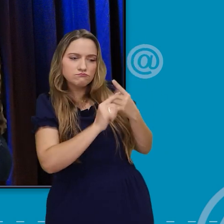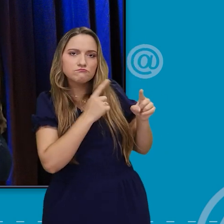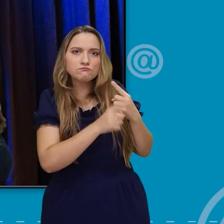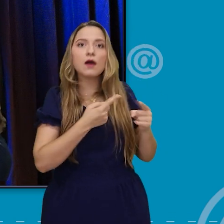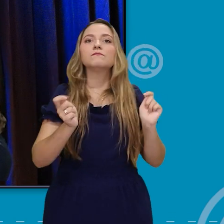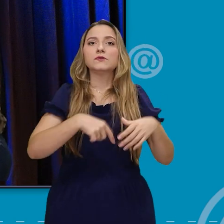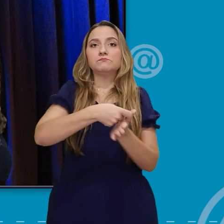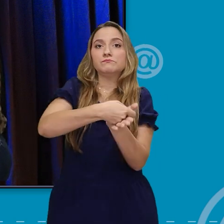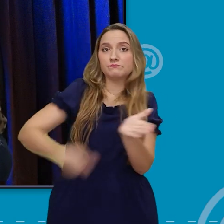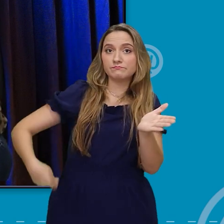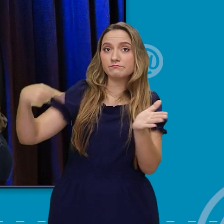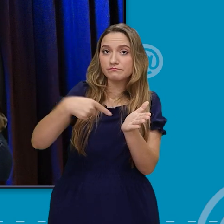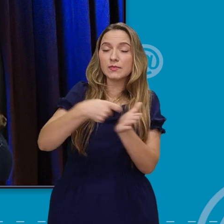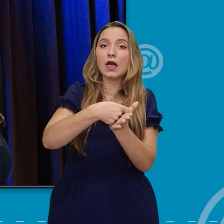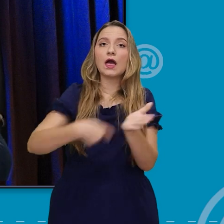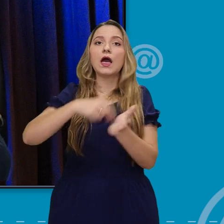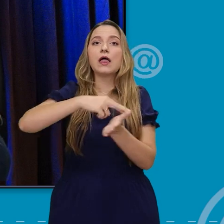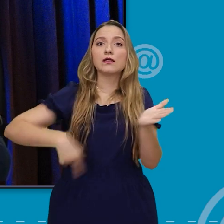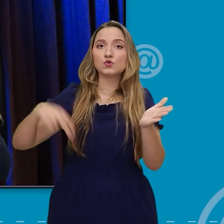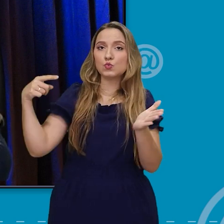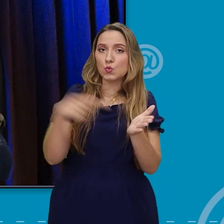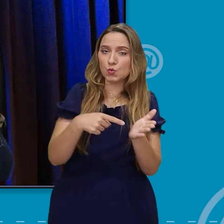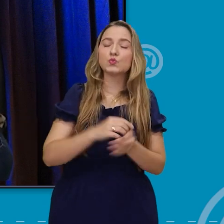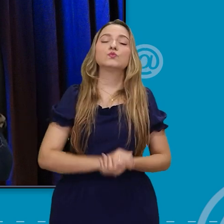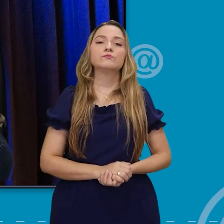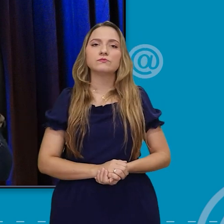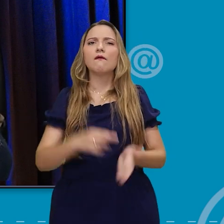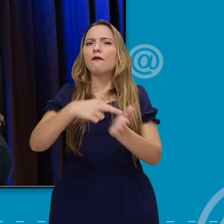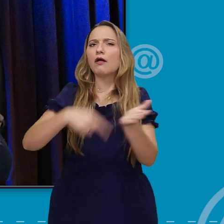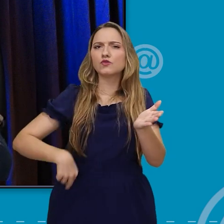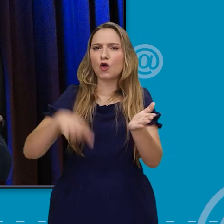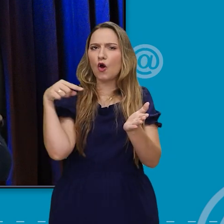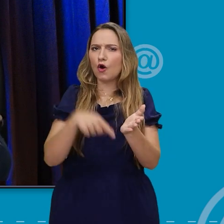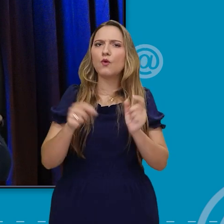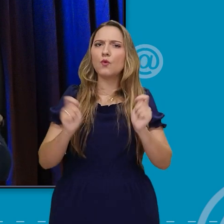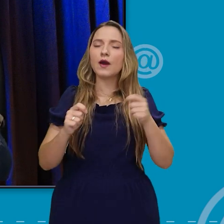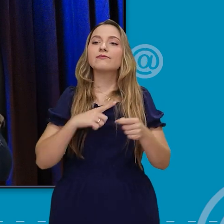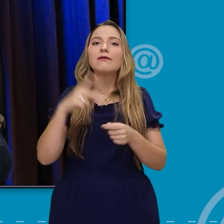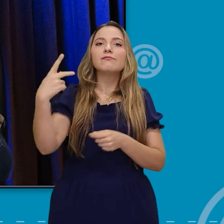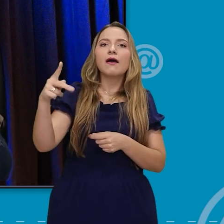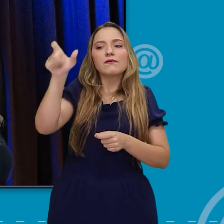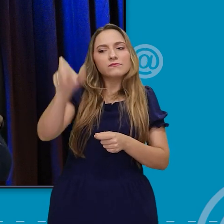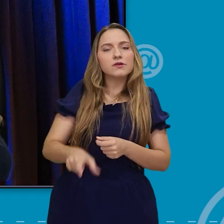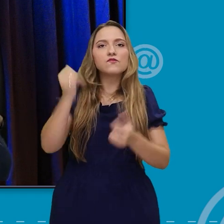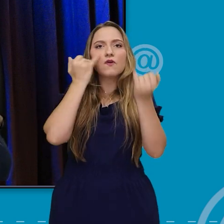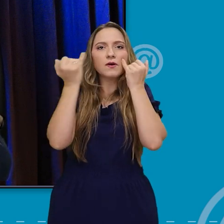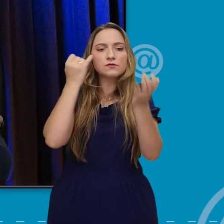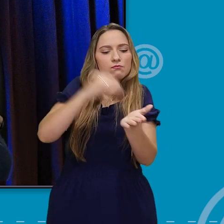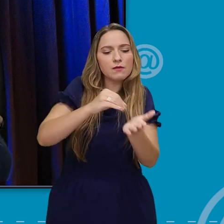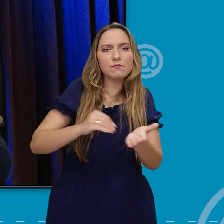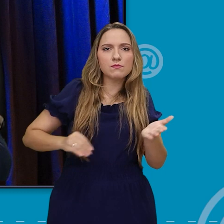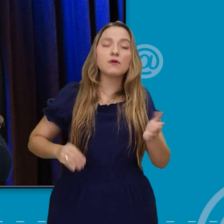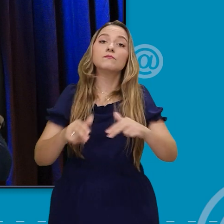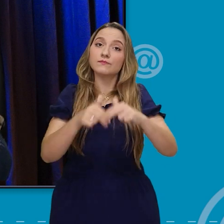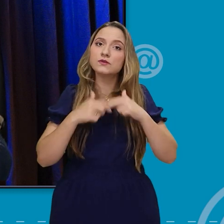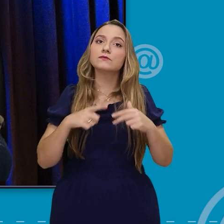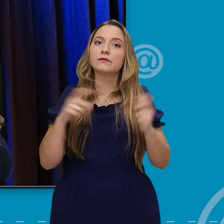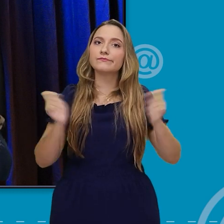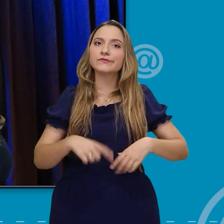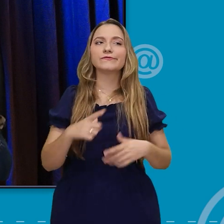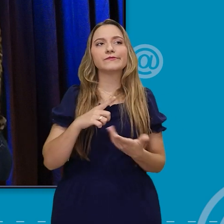gente dá encaminhamento para o atendimento educacional especializado, na sala de recurso, ou leva para a Pestalozzi, ou para a PAI, ou para a CORAI, ou para o